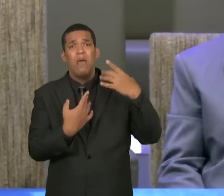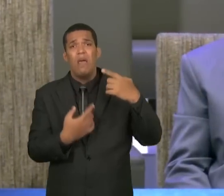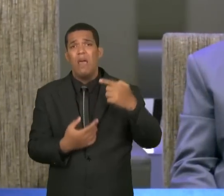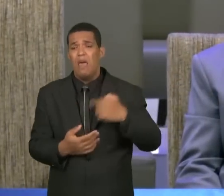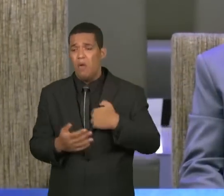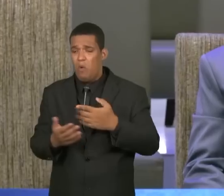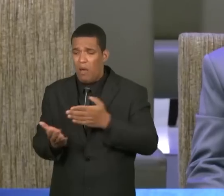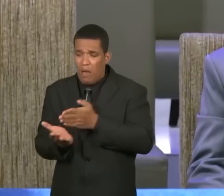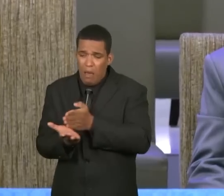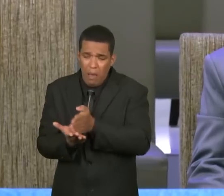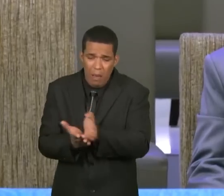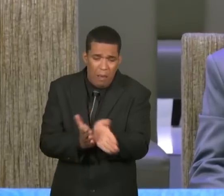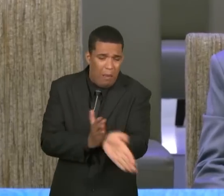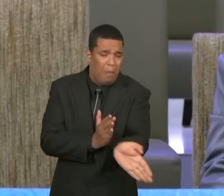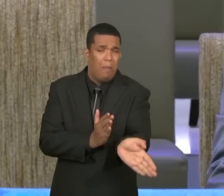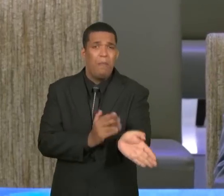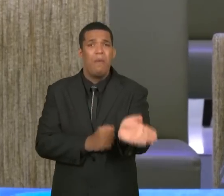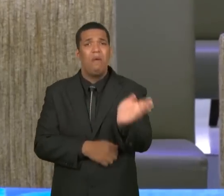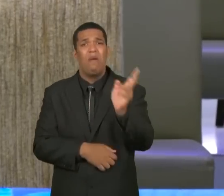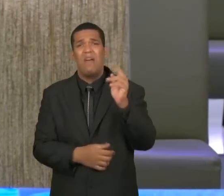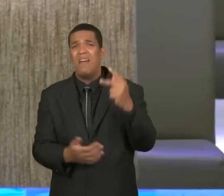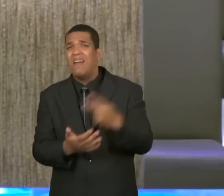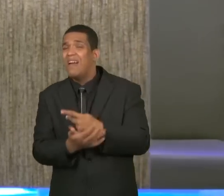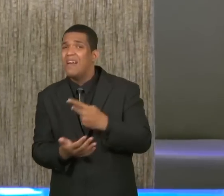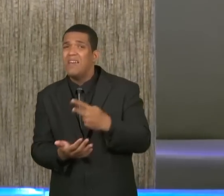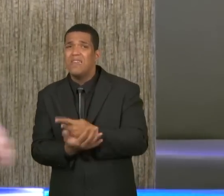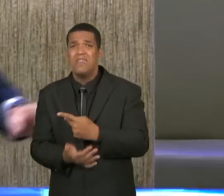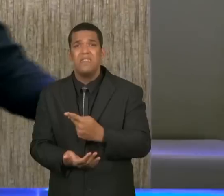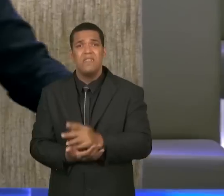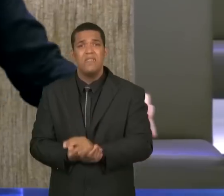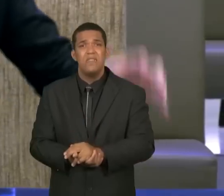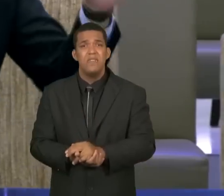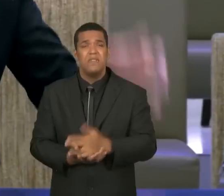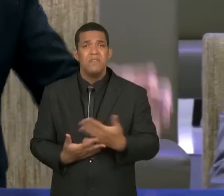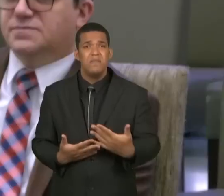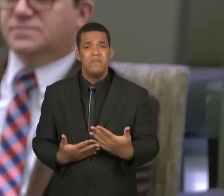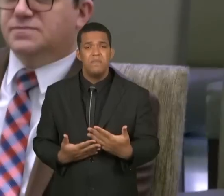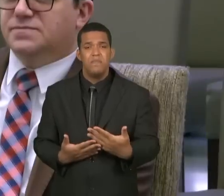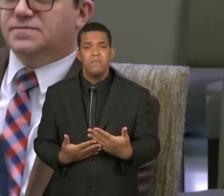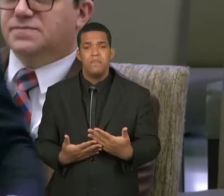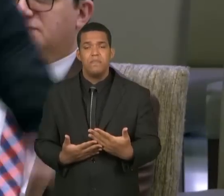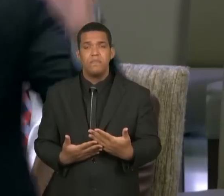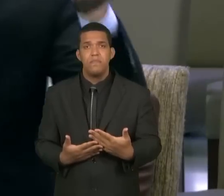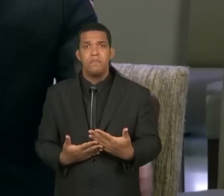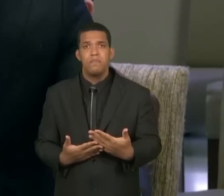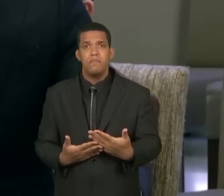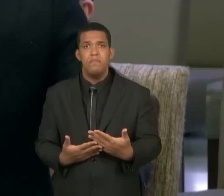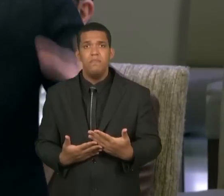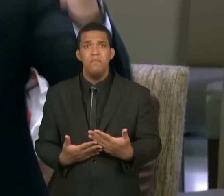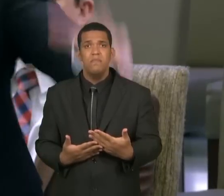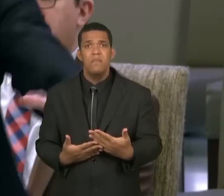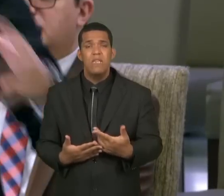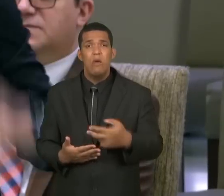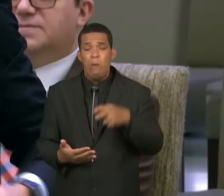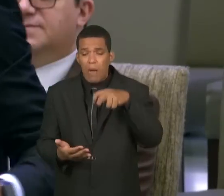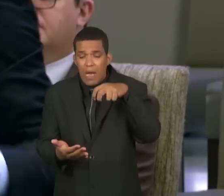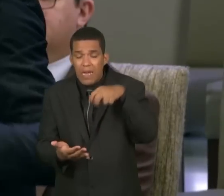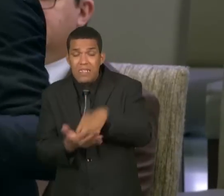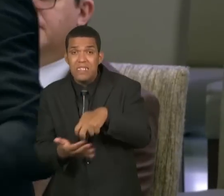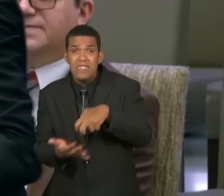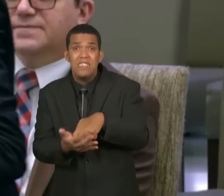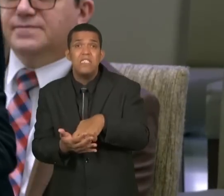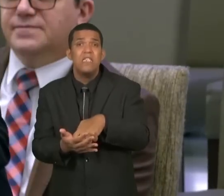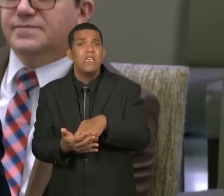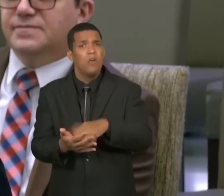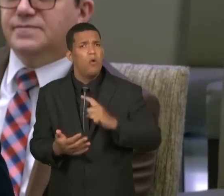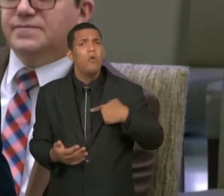tomei olha para onde eu fui e na Perspectiva humana essa era a sentença que você e eu